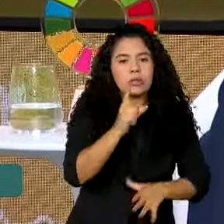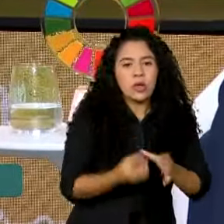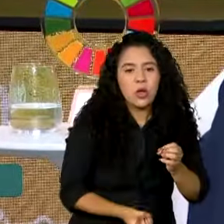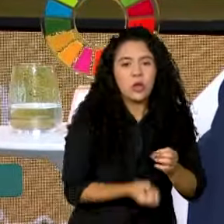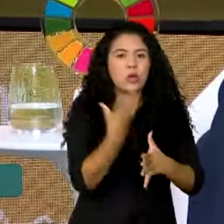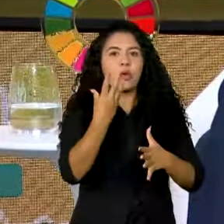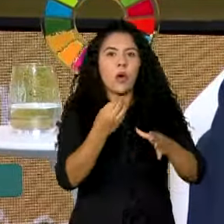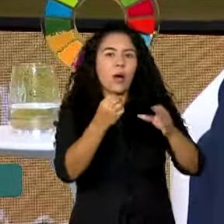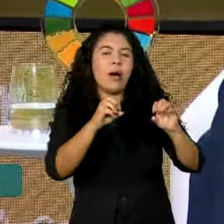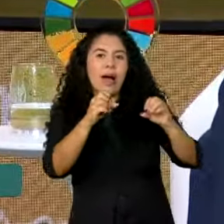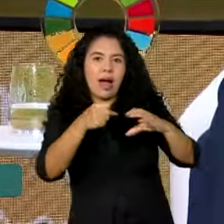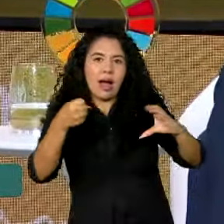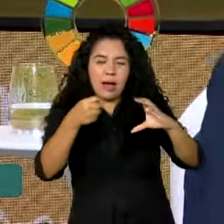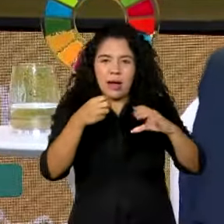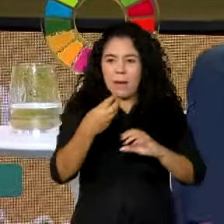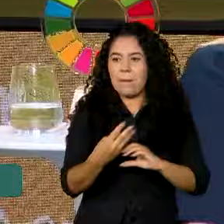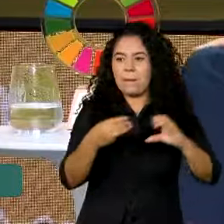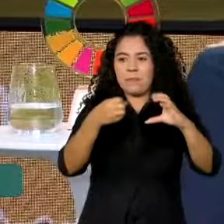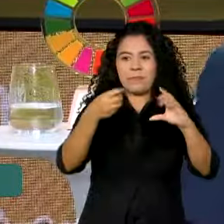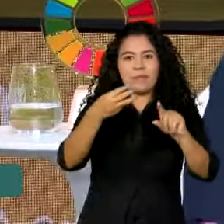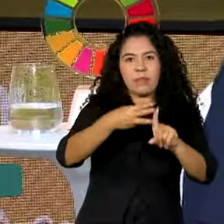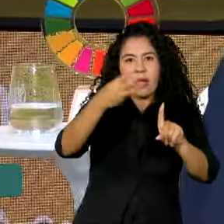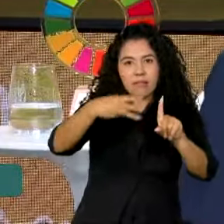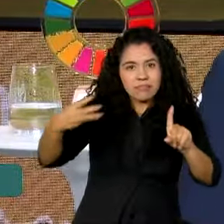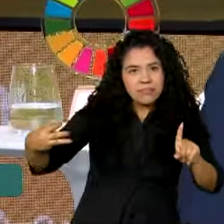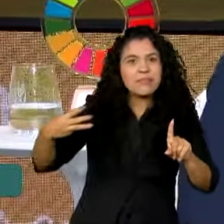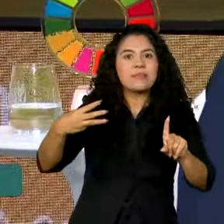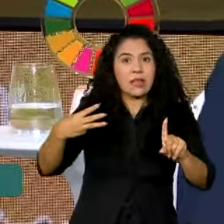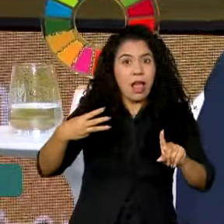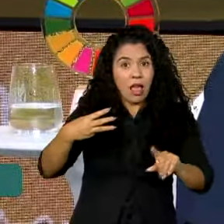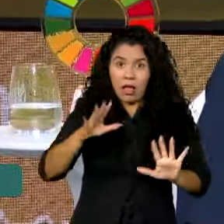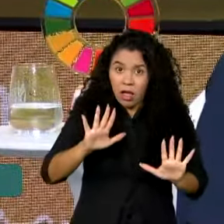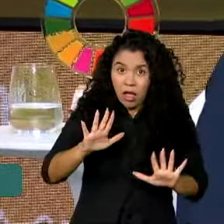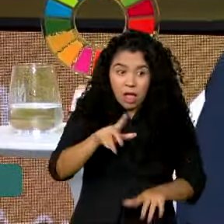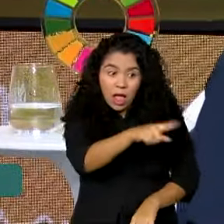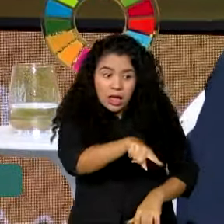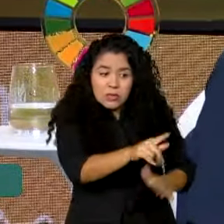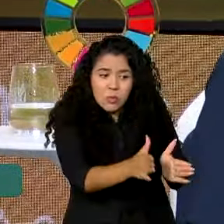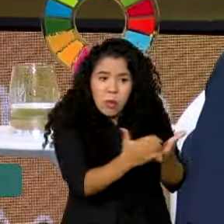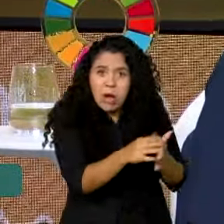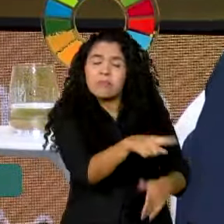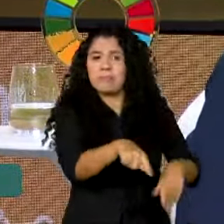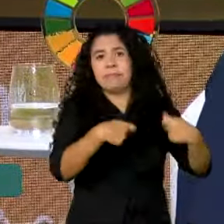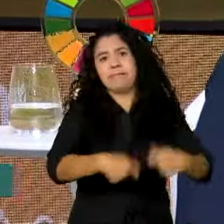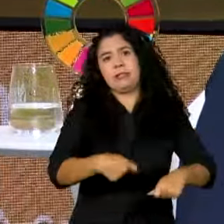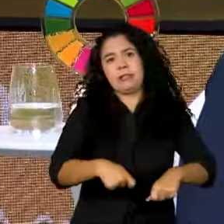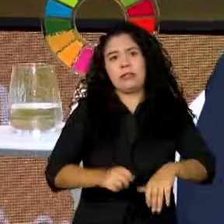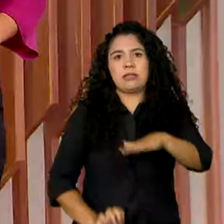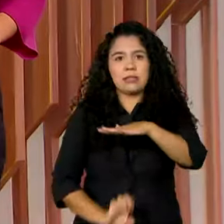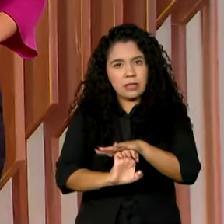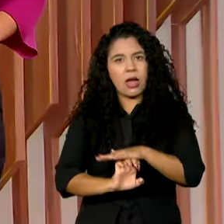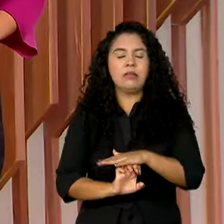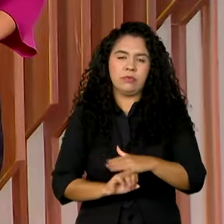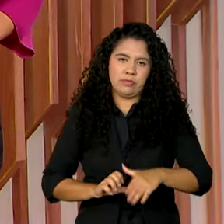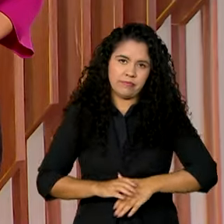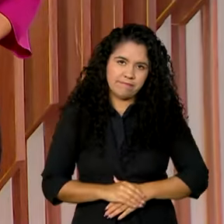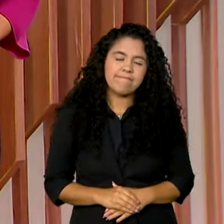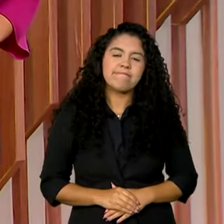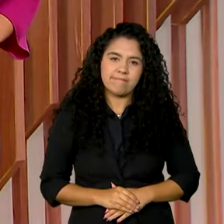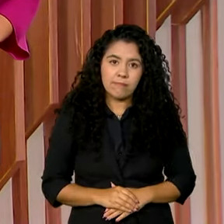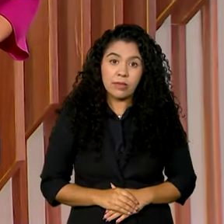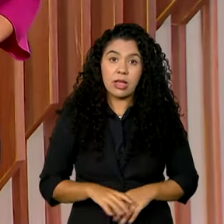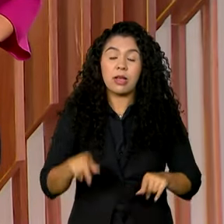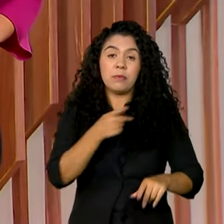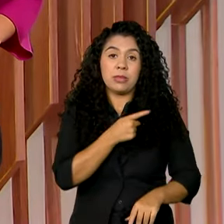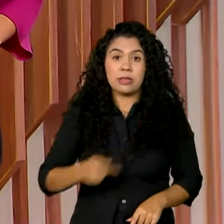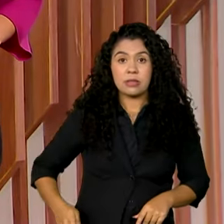não têm condições. Essas pessoas precisam do Estado. Então, é para elas que o Estado precisa governar. Pois é, e o